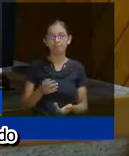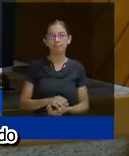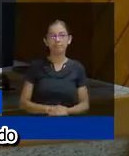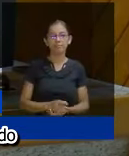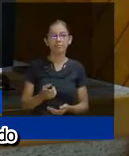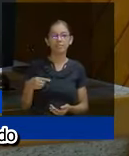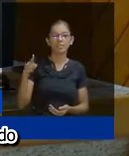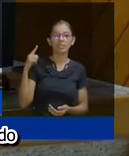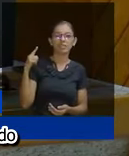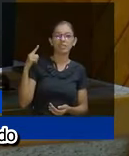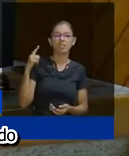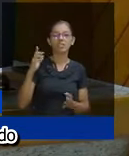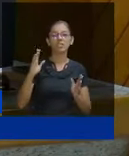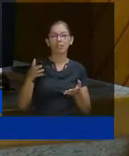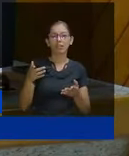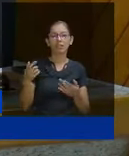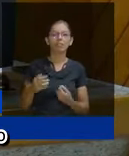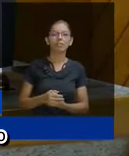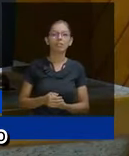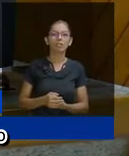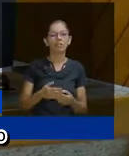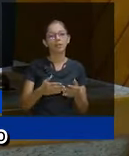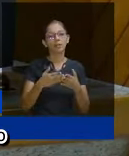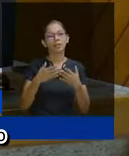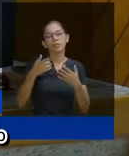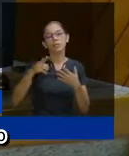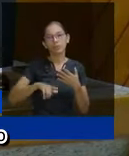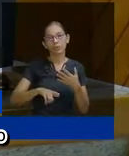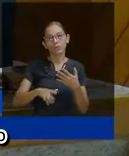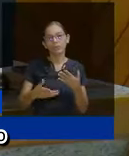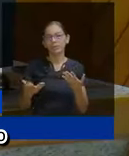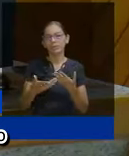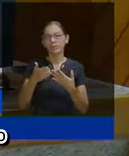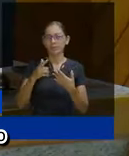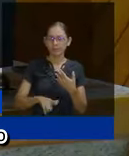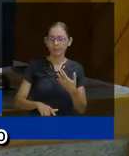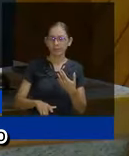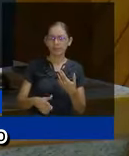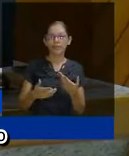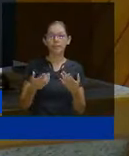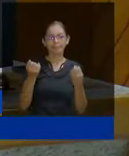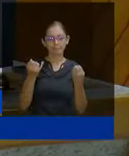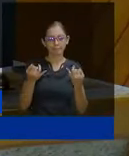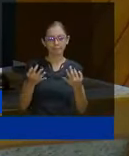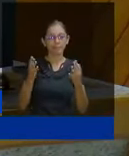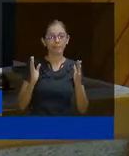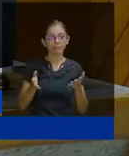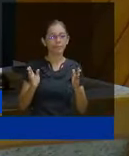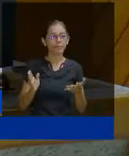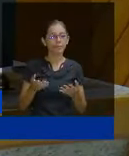anteriores também mesmo sentido, até pela ausência de impugnação específica do órgão de